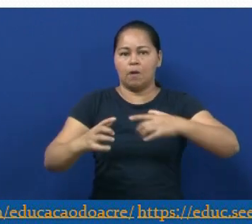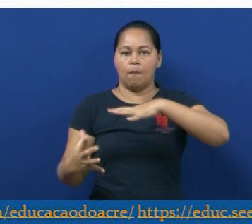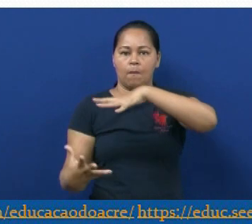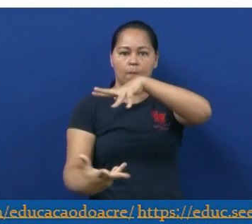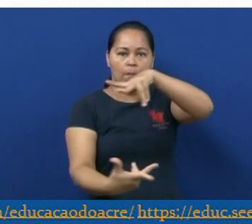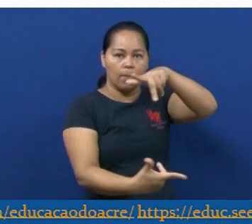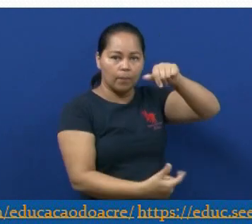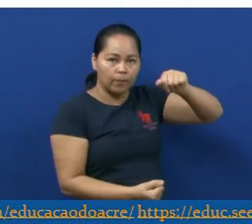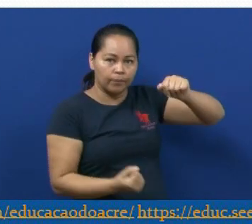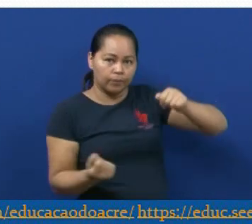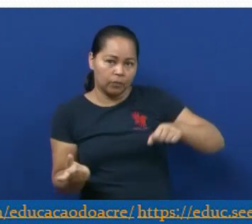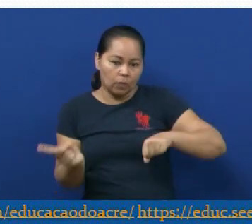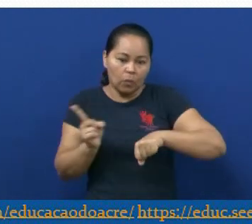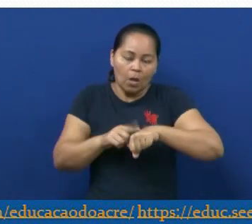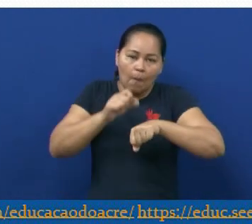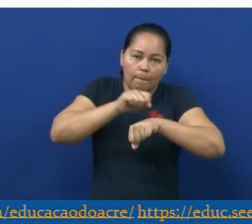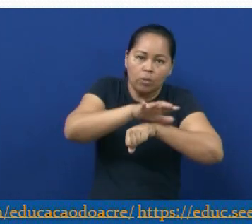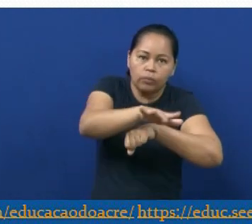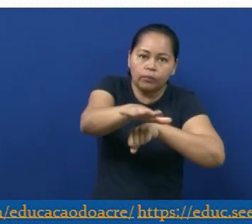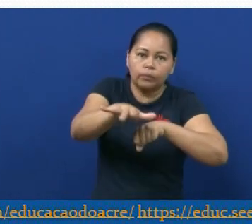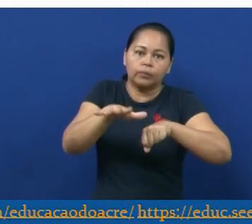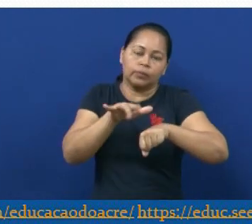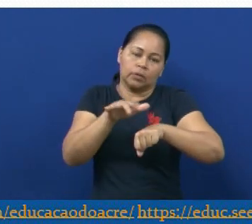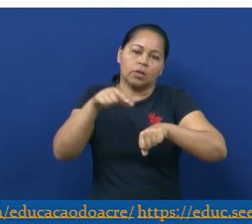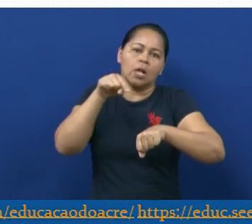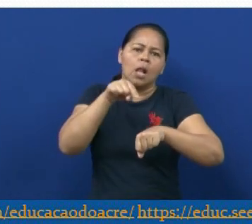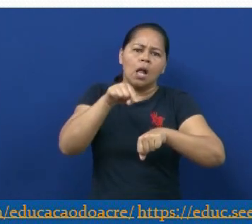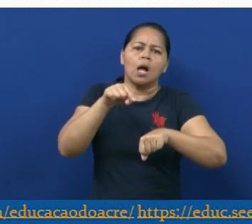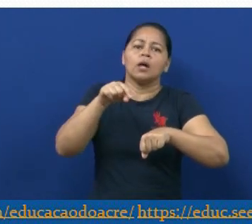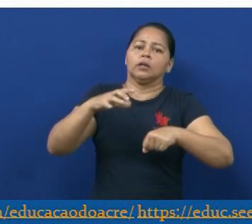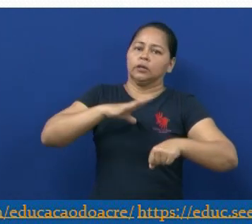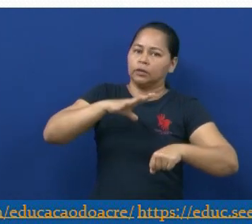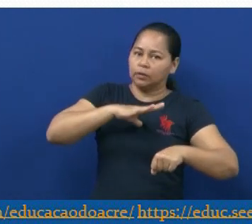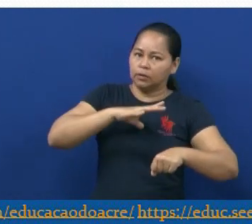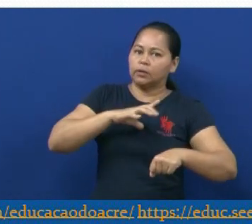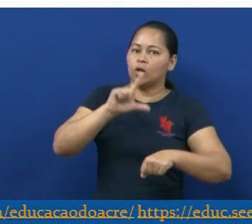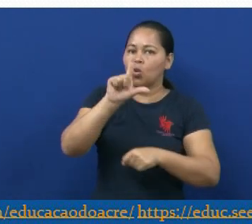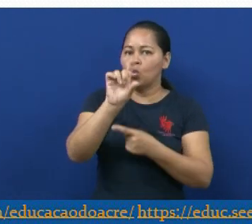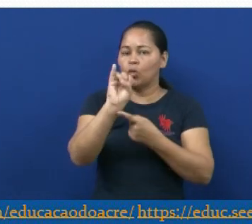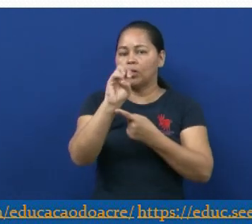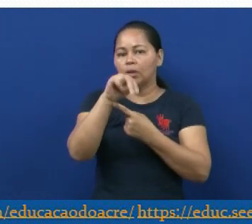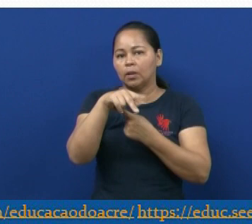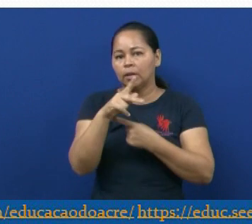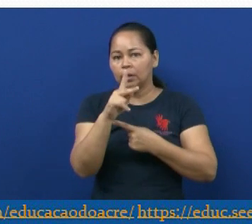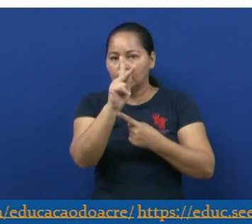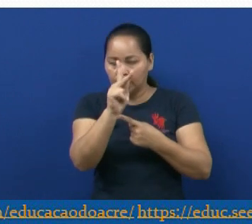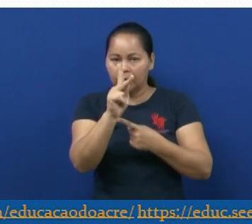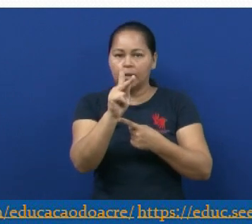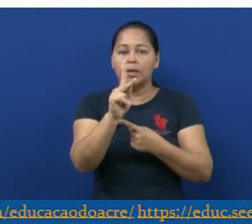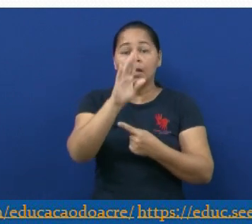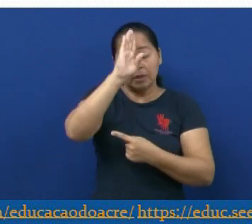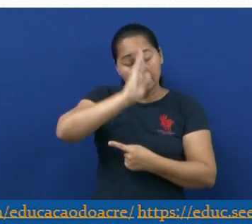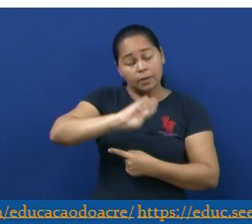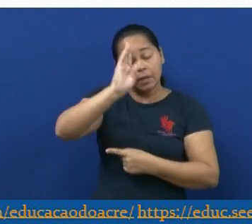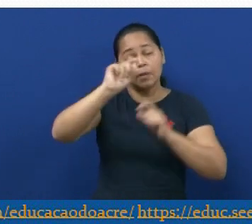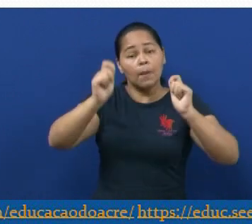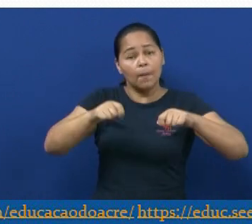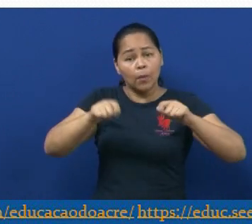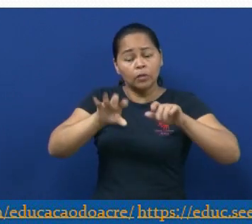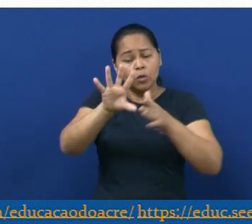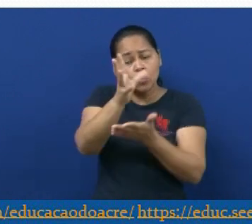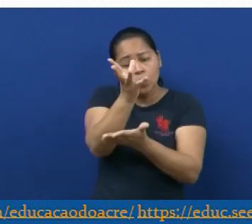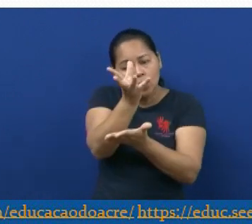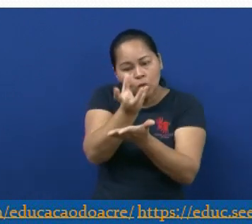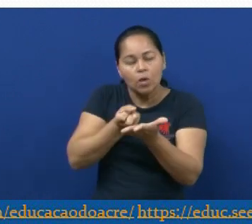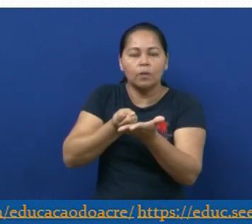de uma epidemia à cidade argelina de Oran. Temos também um link para baixar gratuitamente na internet. E o